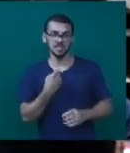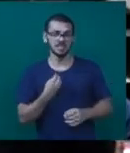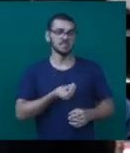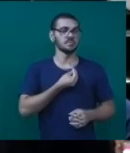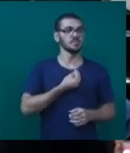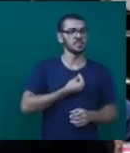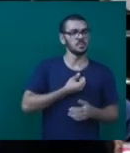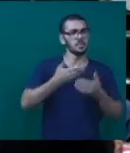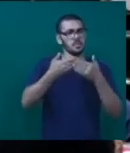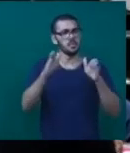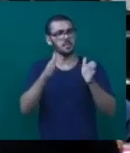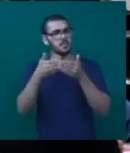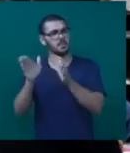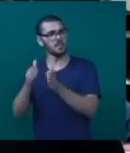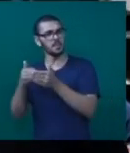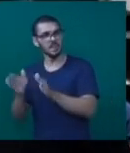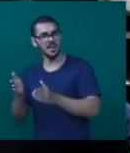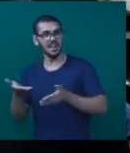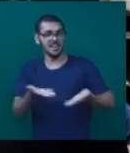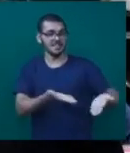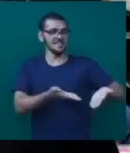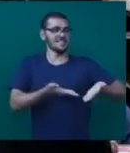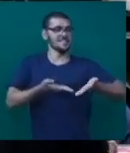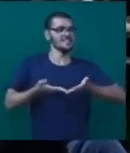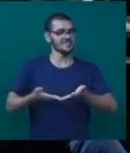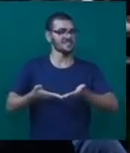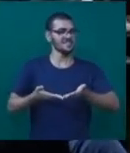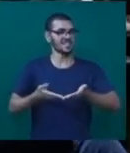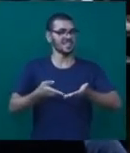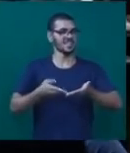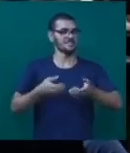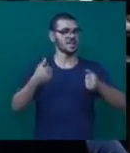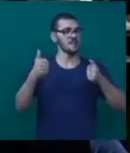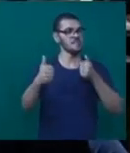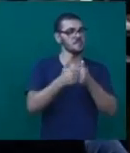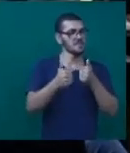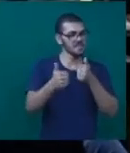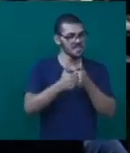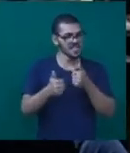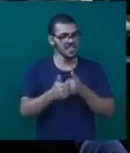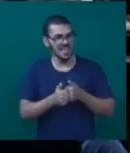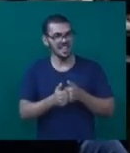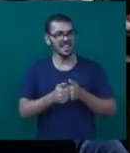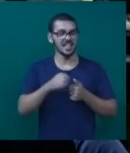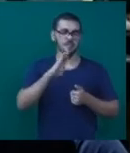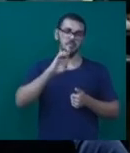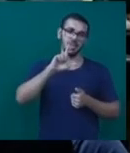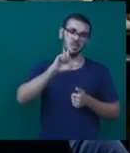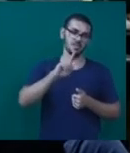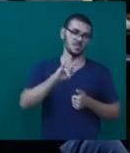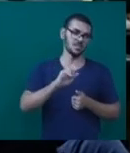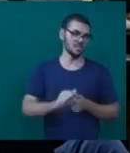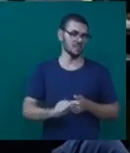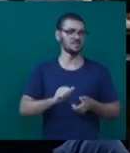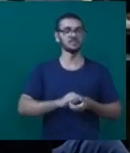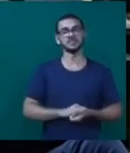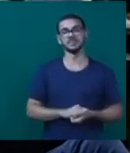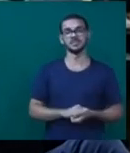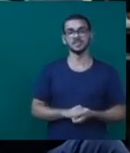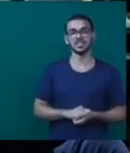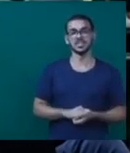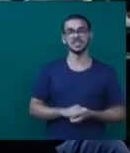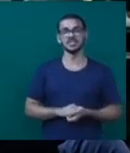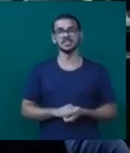Foi convidada para estudar em Bruxelas, na Bélgica. O coral mudou a minha vida como pessoa. Foi quando eu comecei os meus estudos de canto,